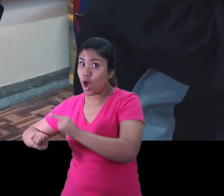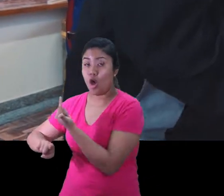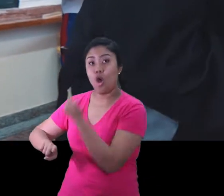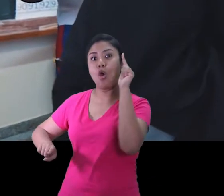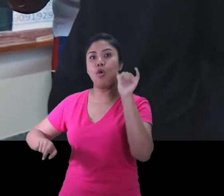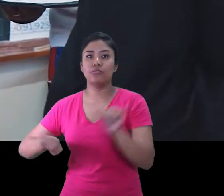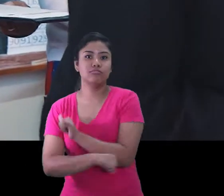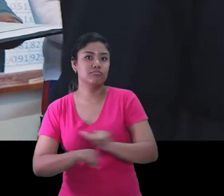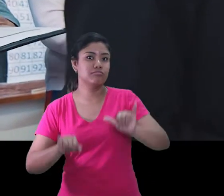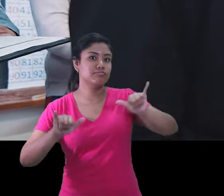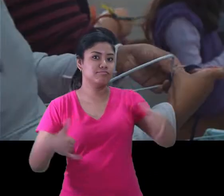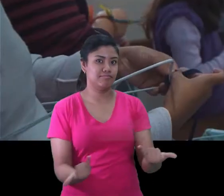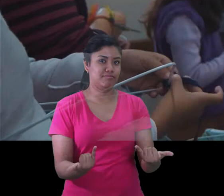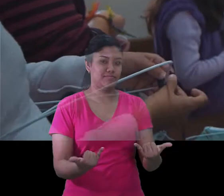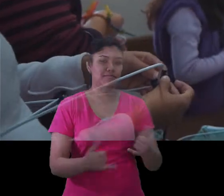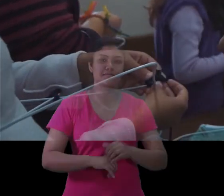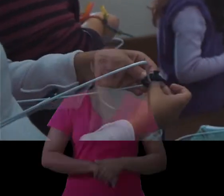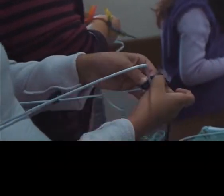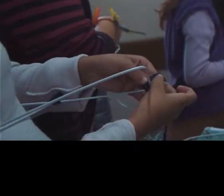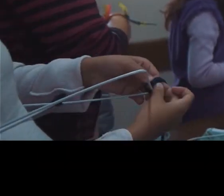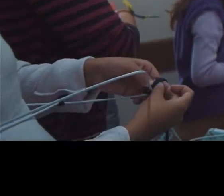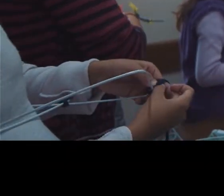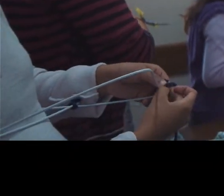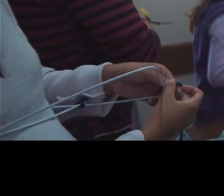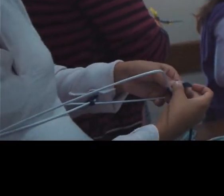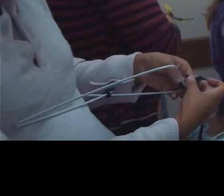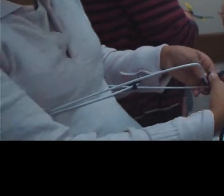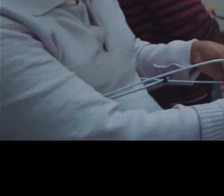objeto para outras possibilidades.